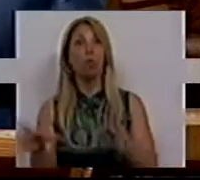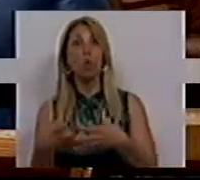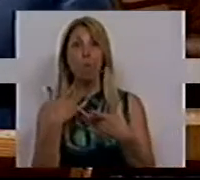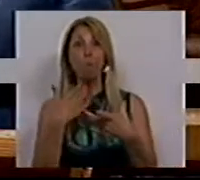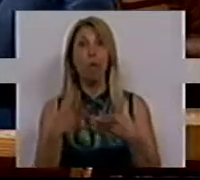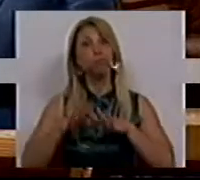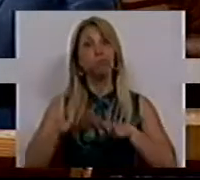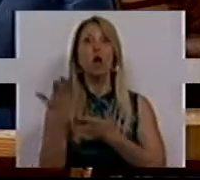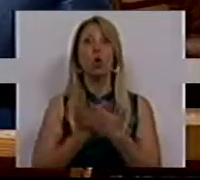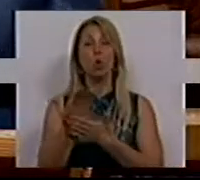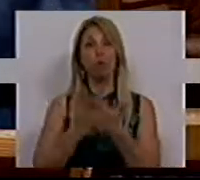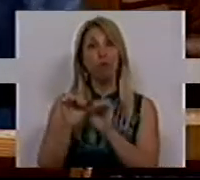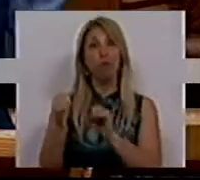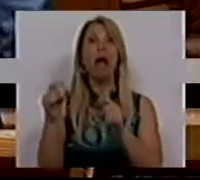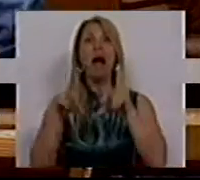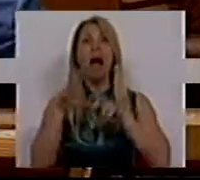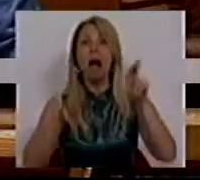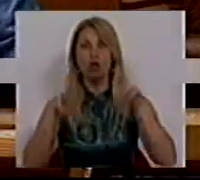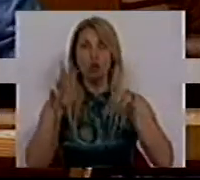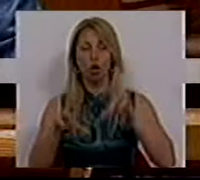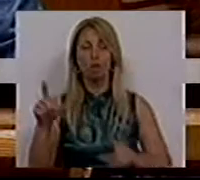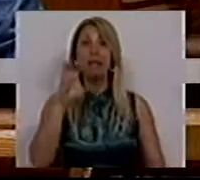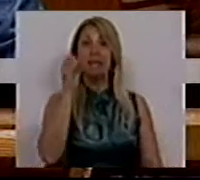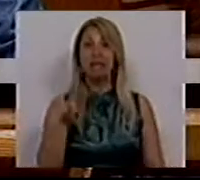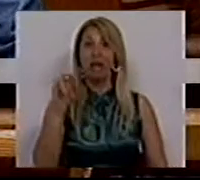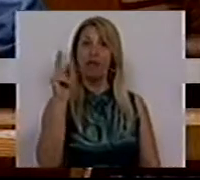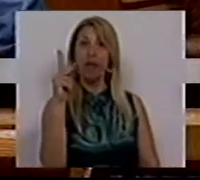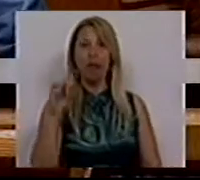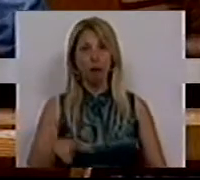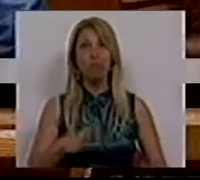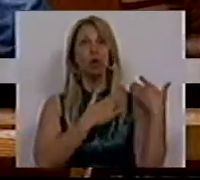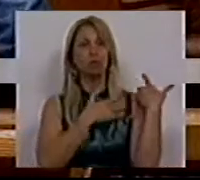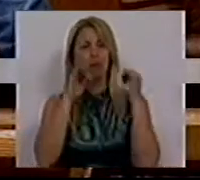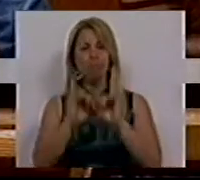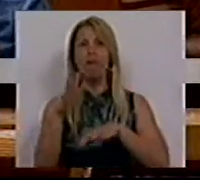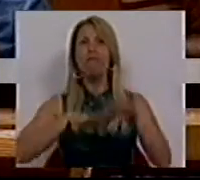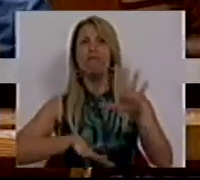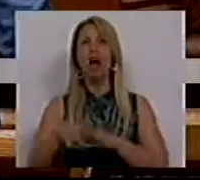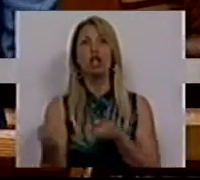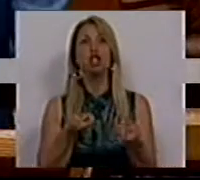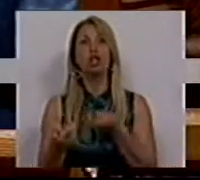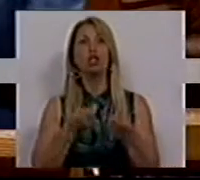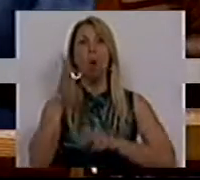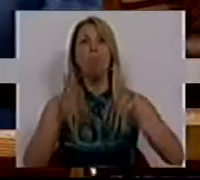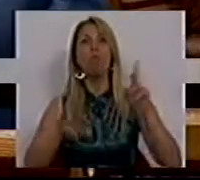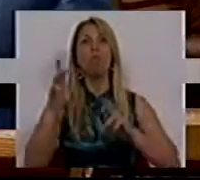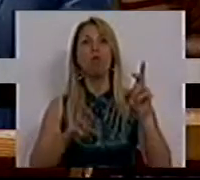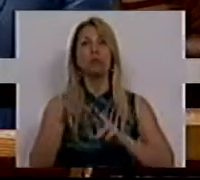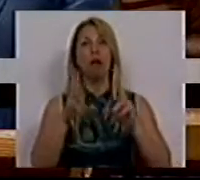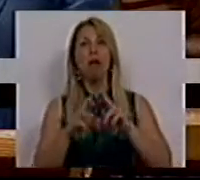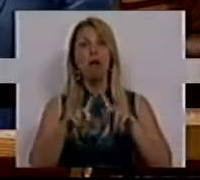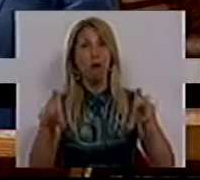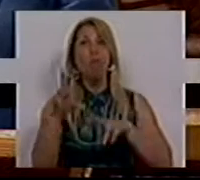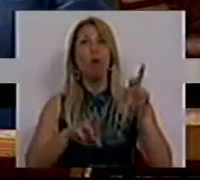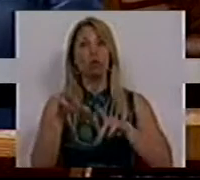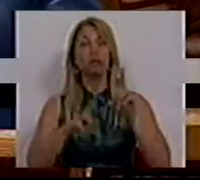E a CMVM, que detém a responsabilidade de gerir a Bolsa de Valores de Lisboa, pediu a suspensão das